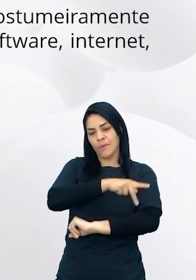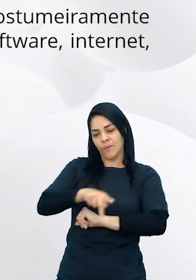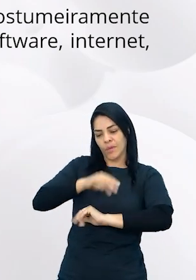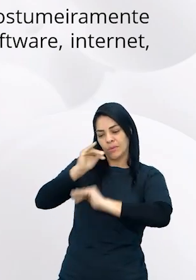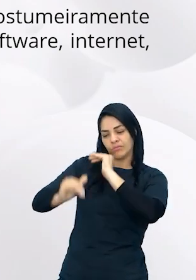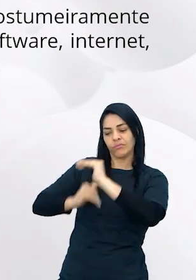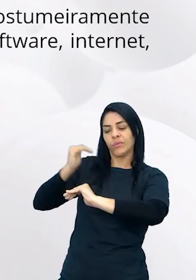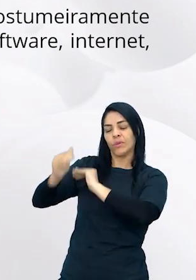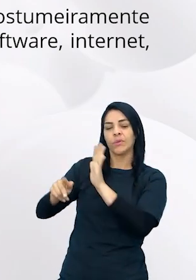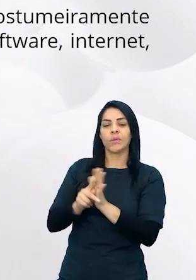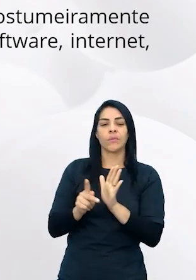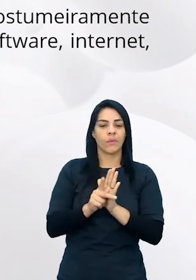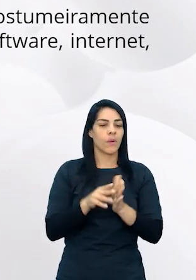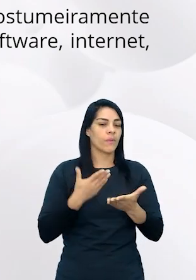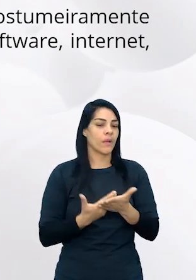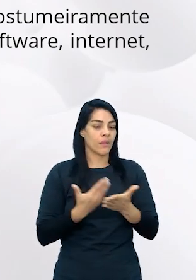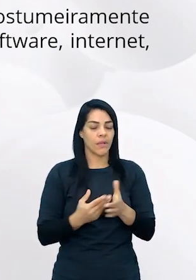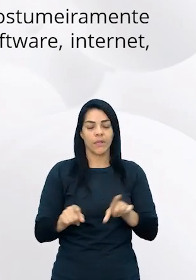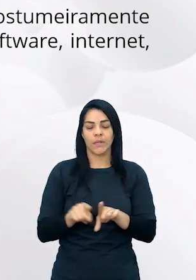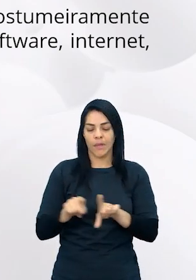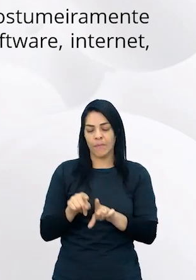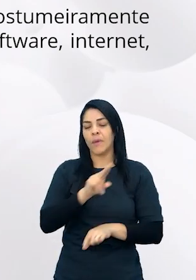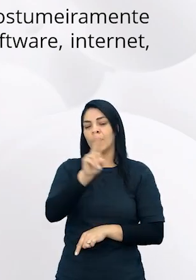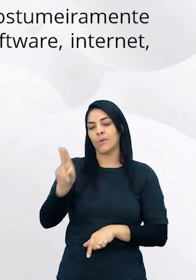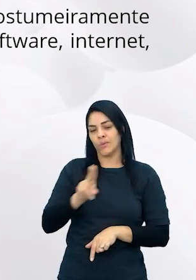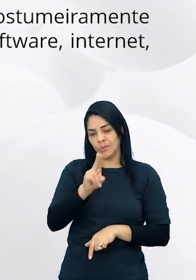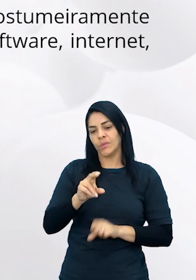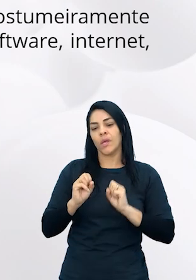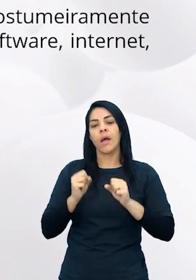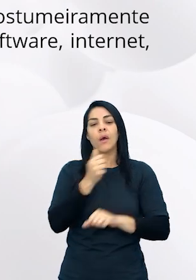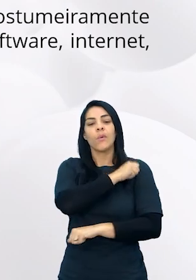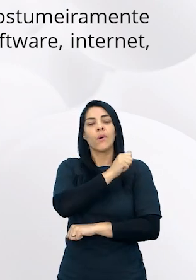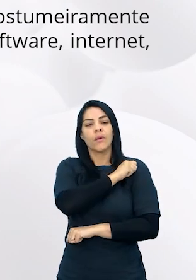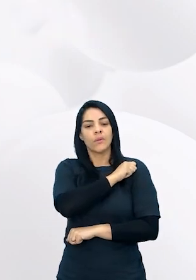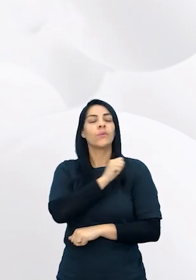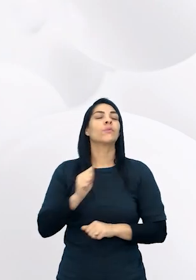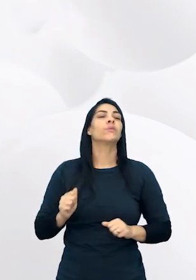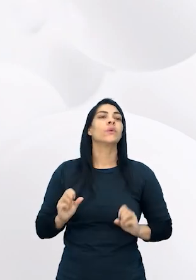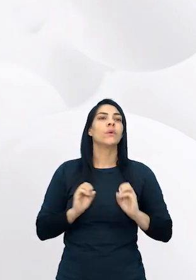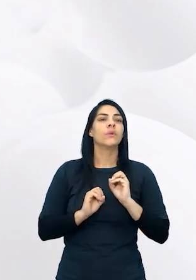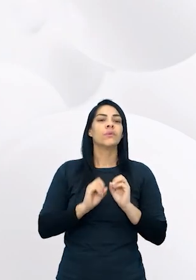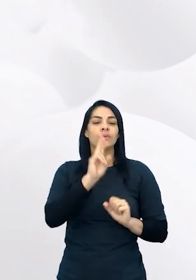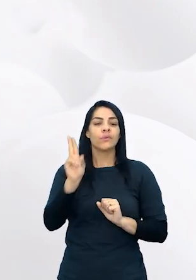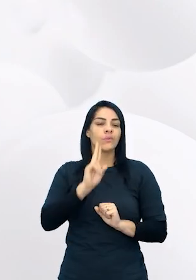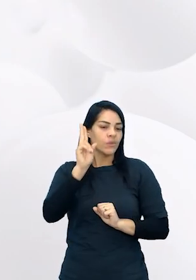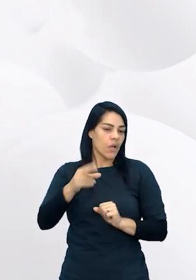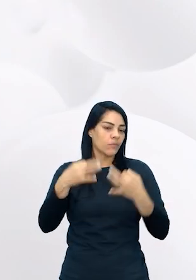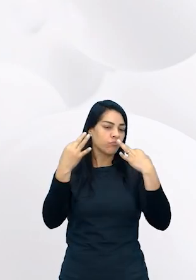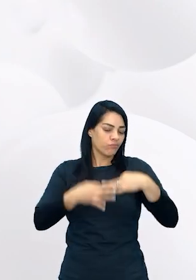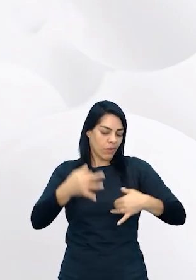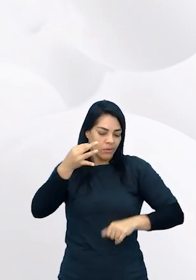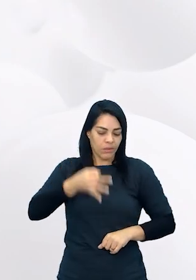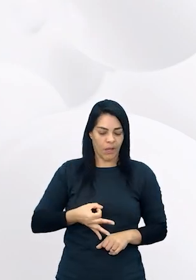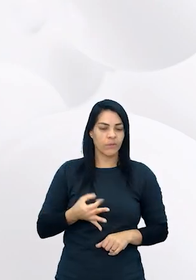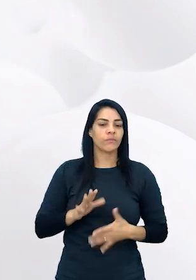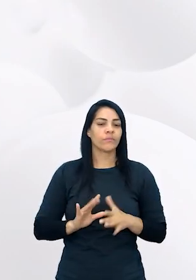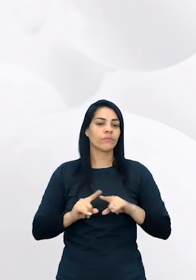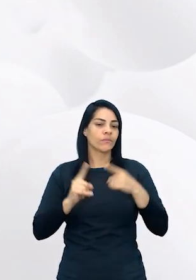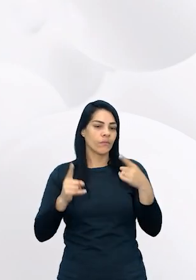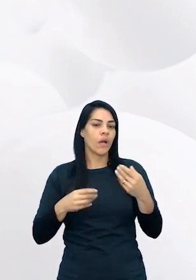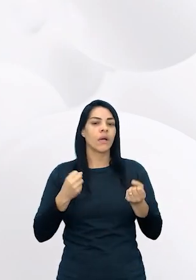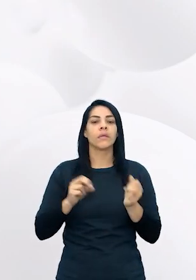da aula e ensinar nossos alunos a utilizar elas de maneira correta. E temos a última, que é o pensamento computacional, que